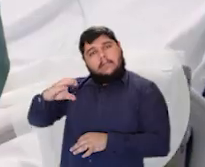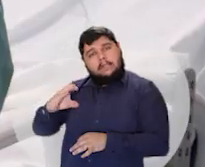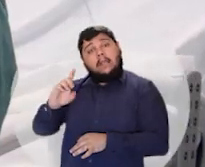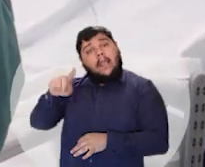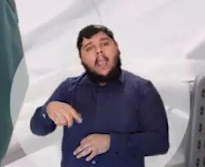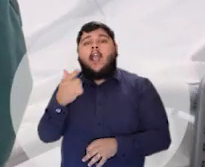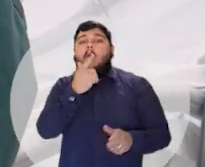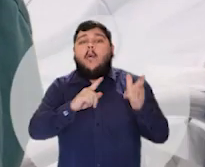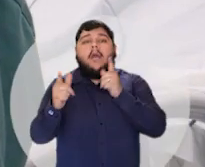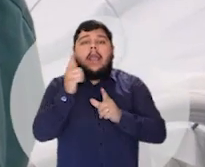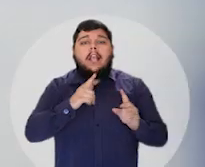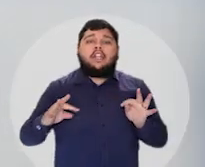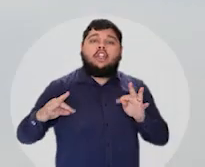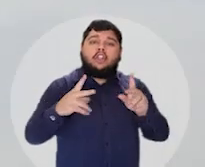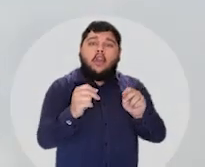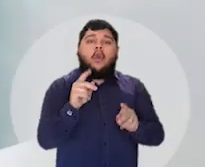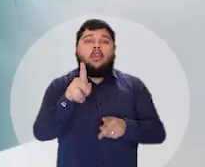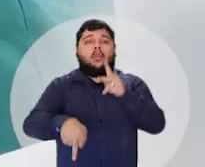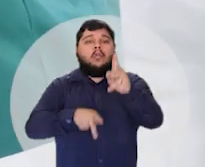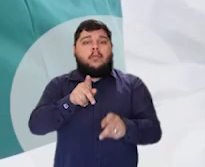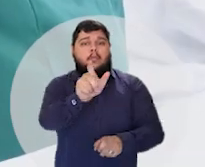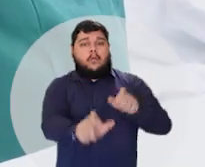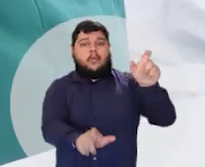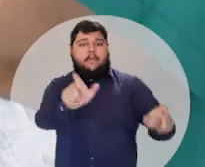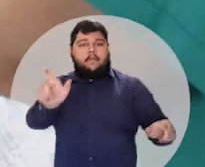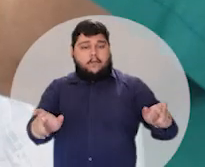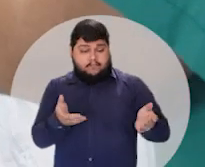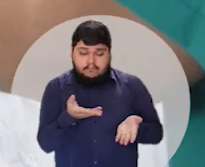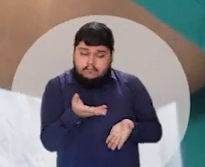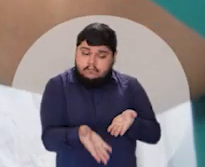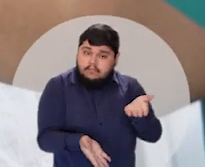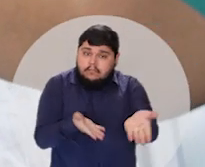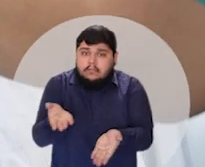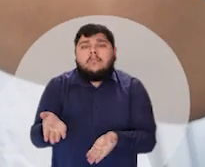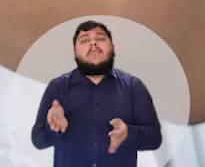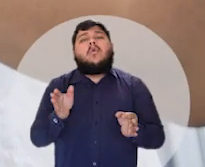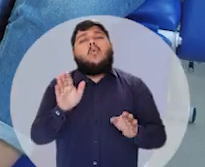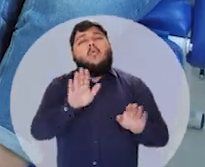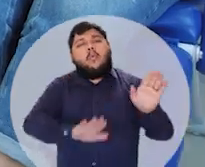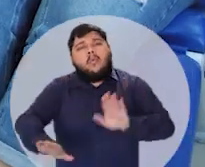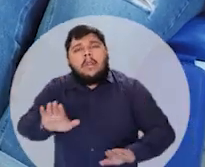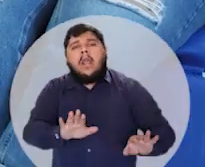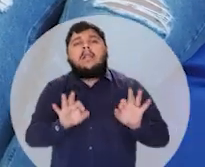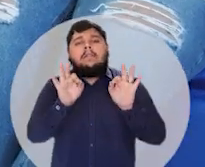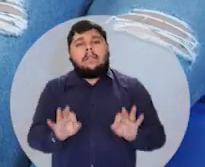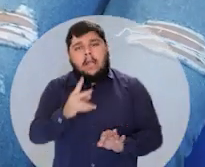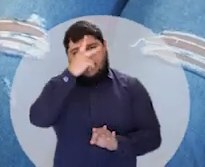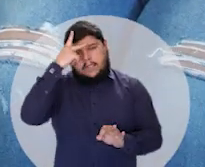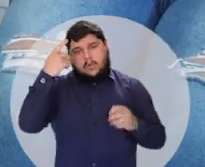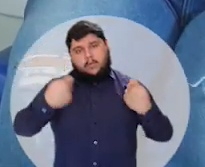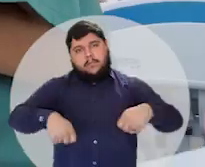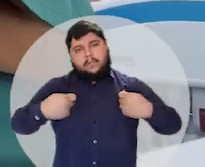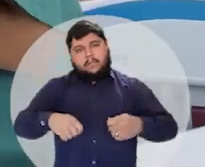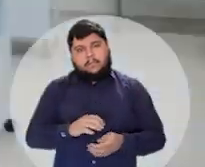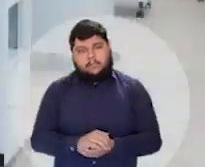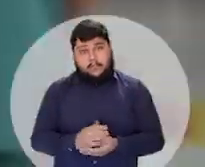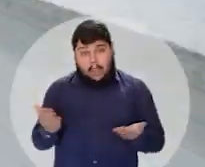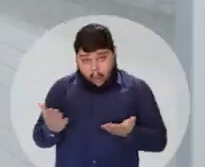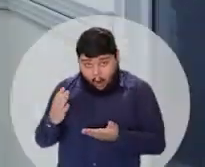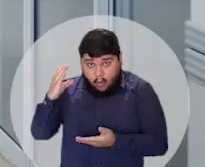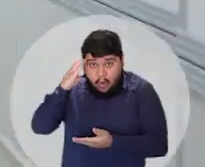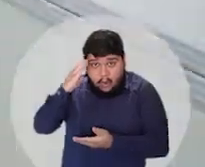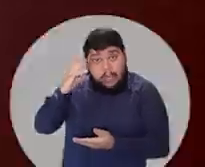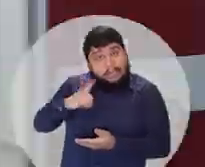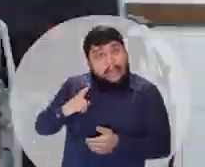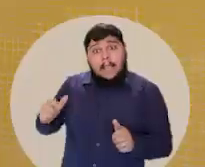de toda a população. Atendimento humanizado para quem mais precisa. Agora, Cuiabá tem o maior hospital